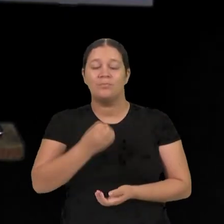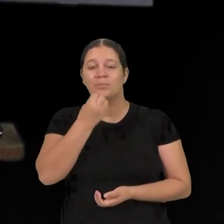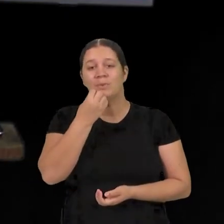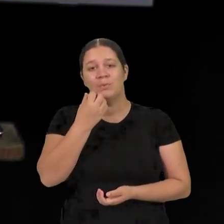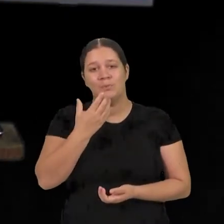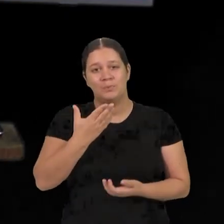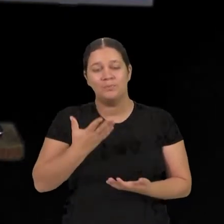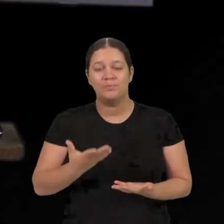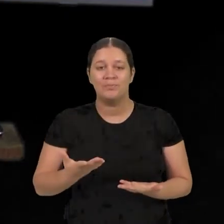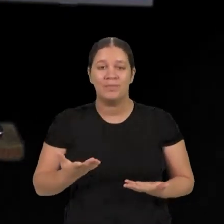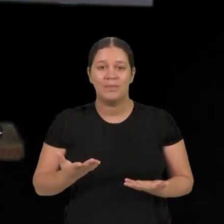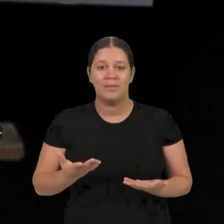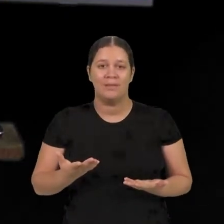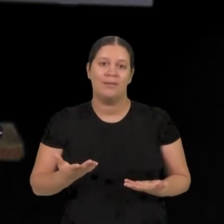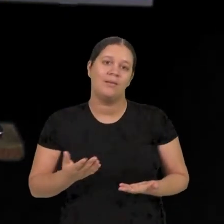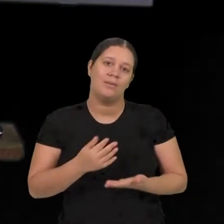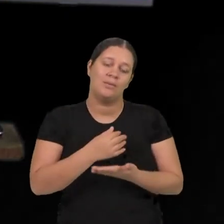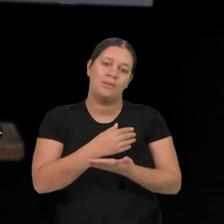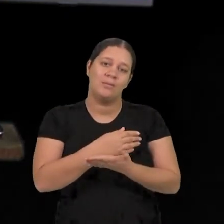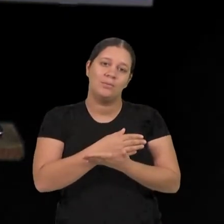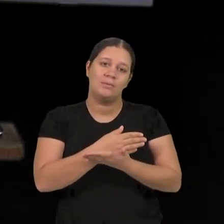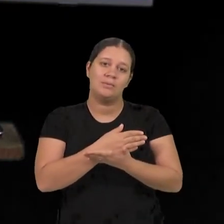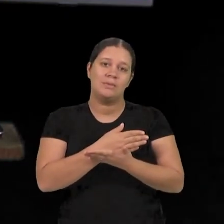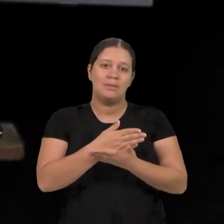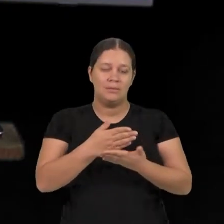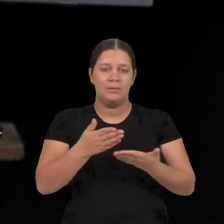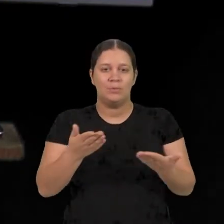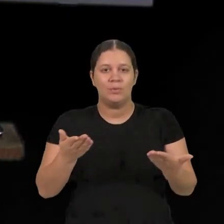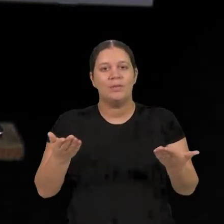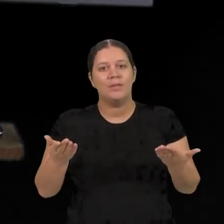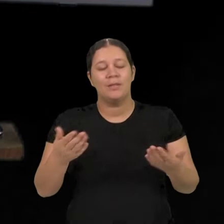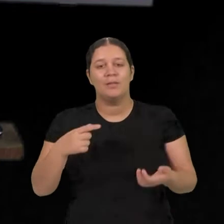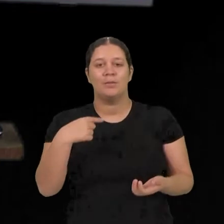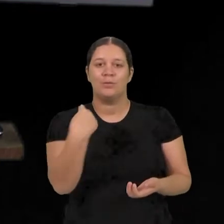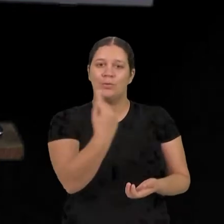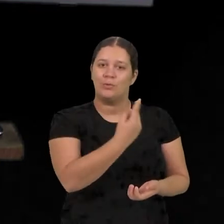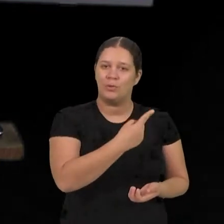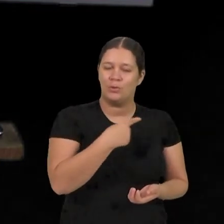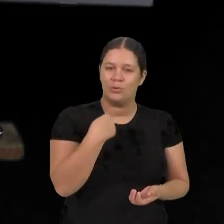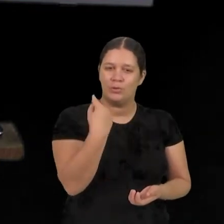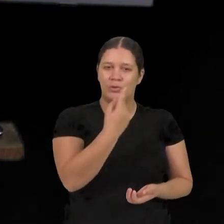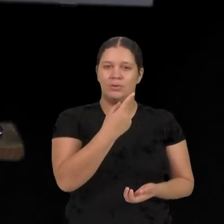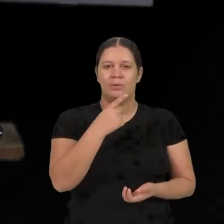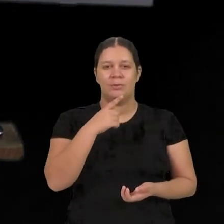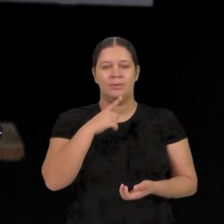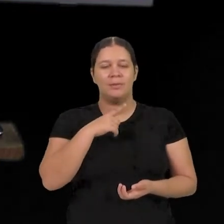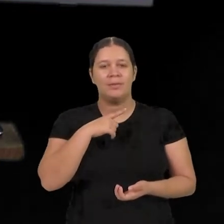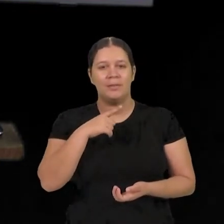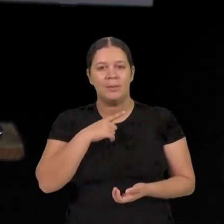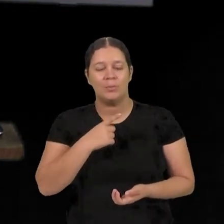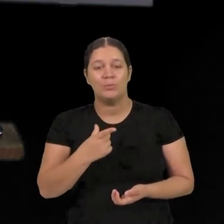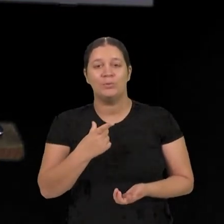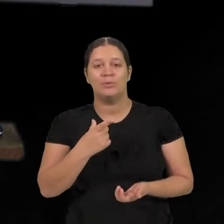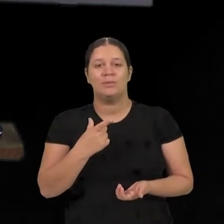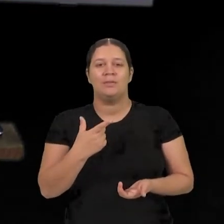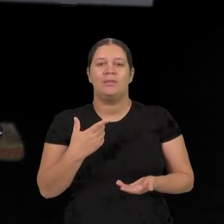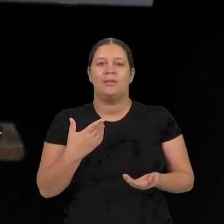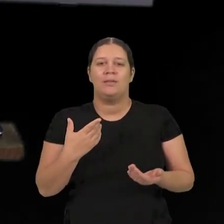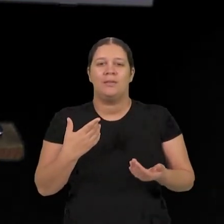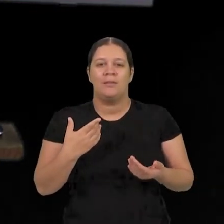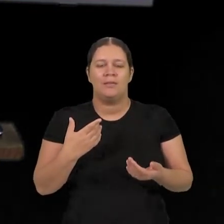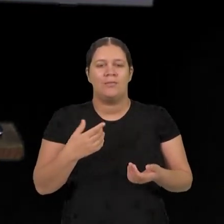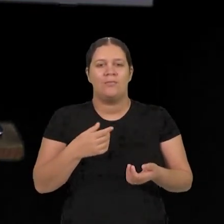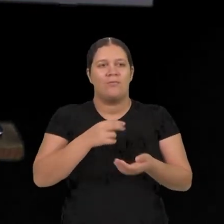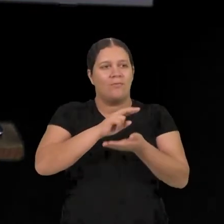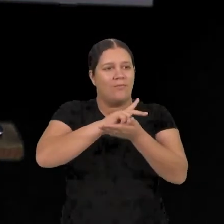Bom, seguindo isso então, tá, a gente tem, como eu disse a vocês, uma